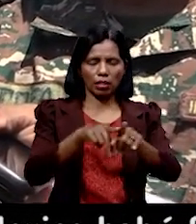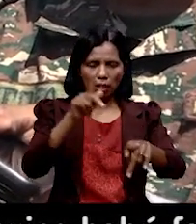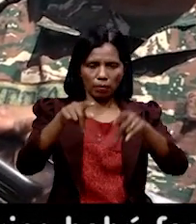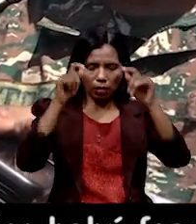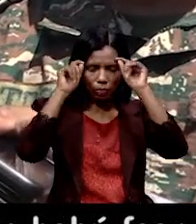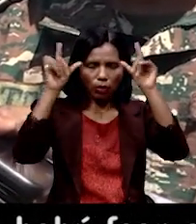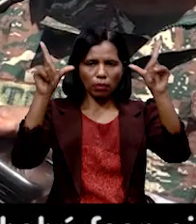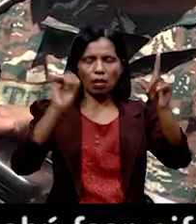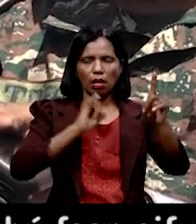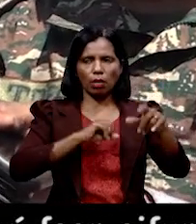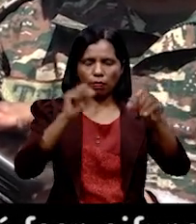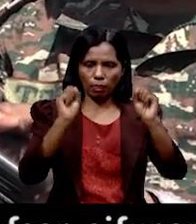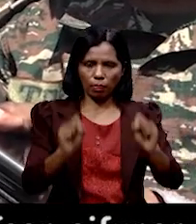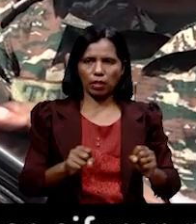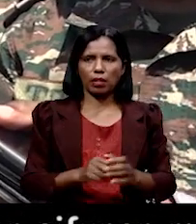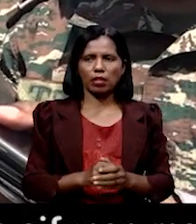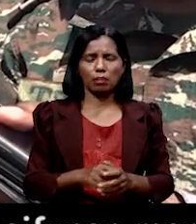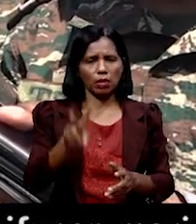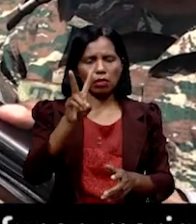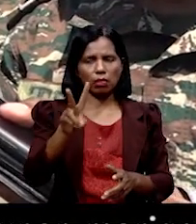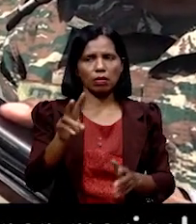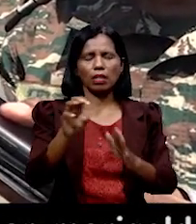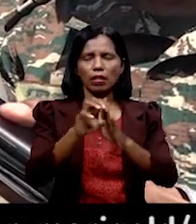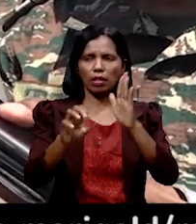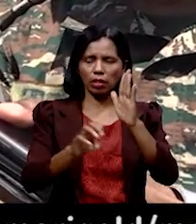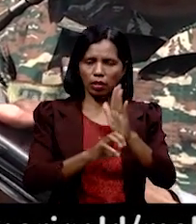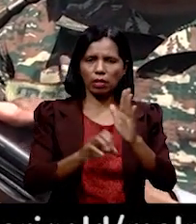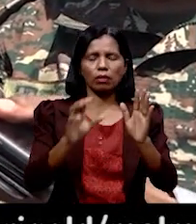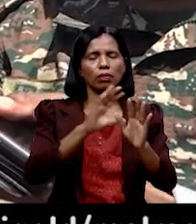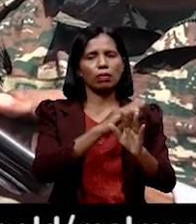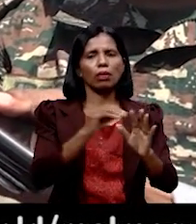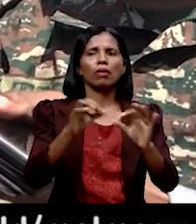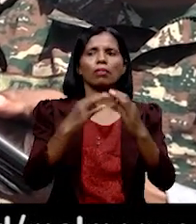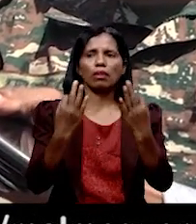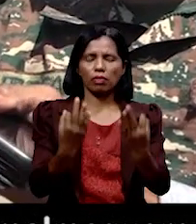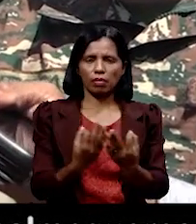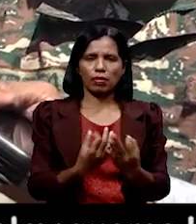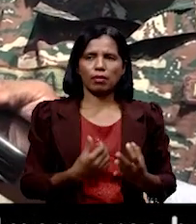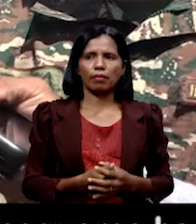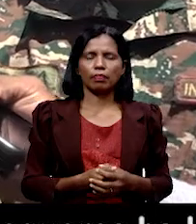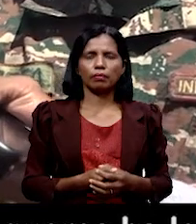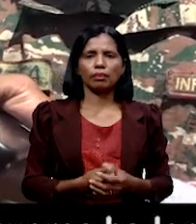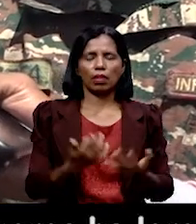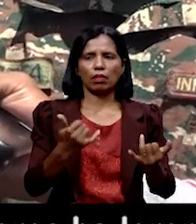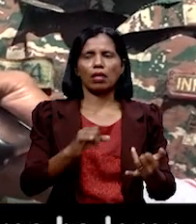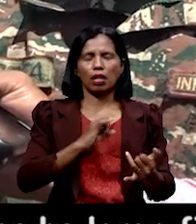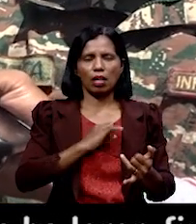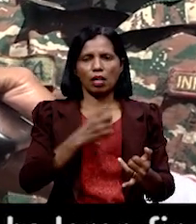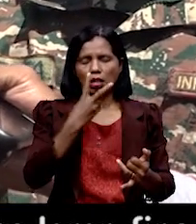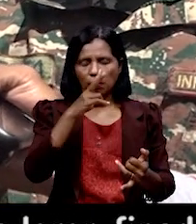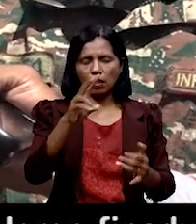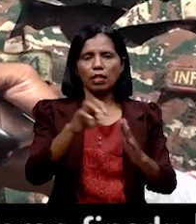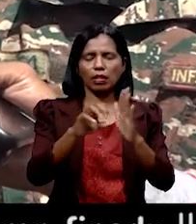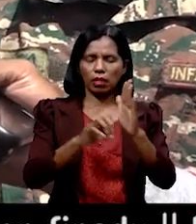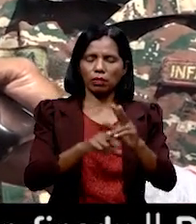Bele, há o Nier Dever, Ruane de Estado e família. Estado e família. Agora, há o Bama que Estado se